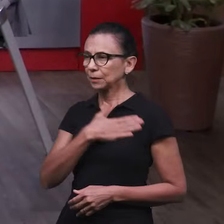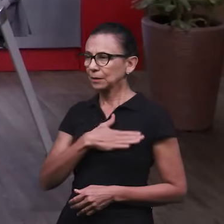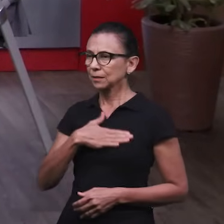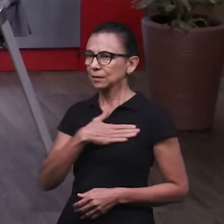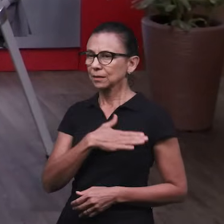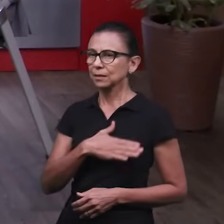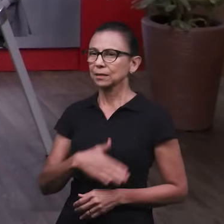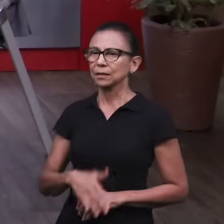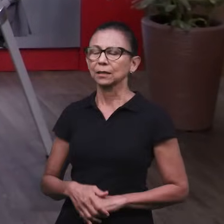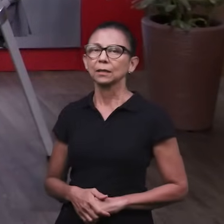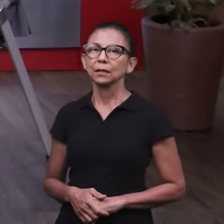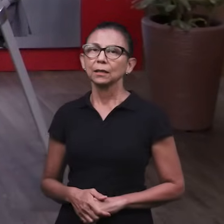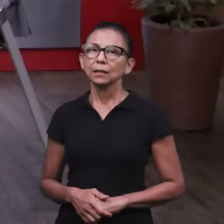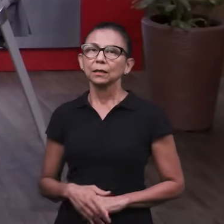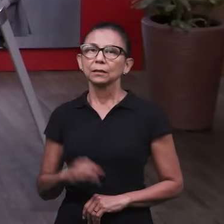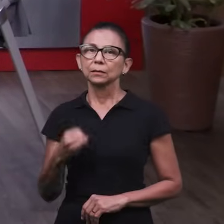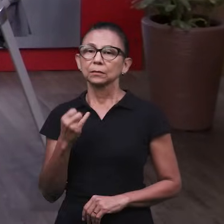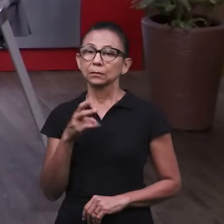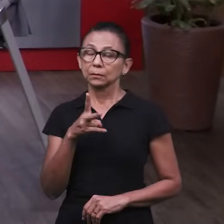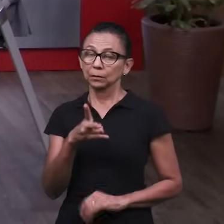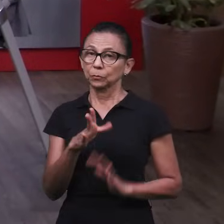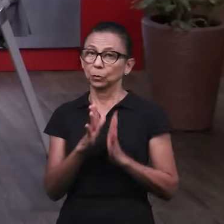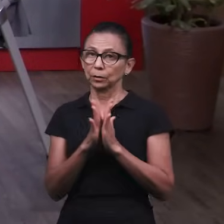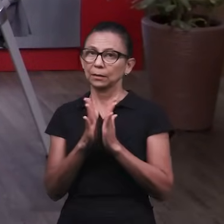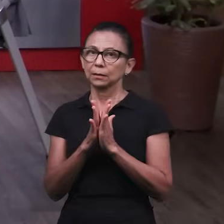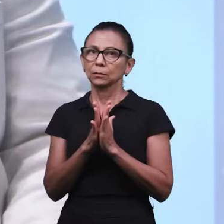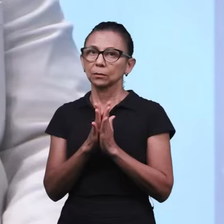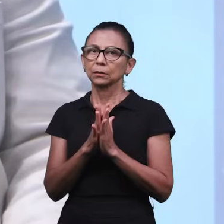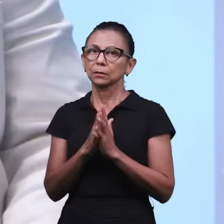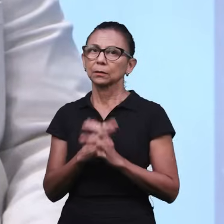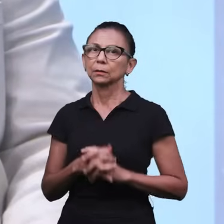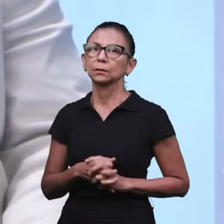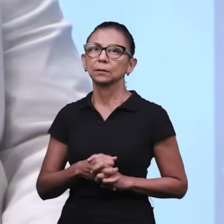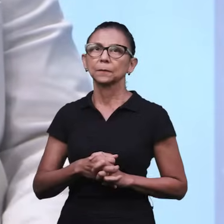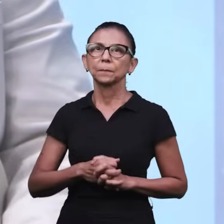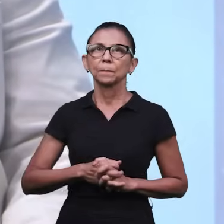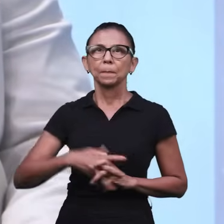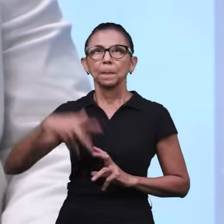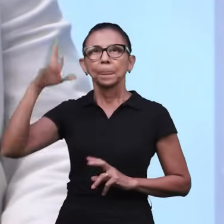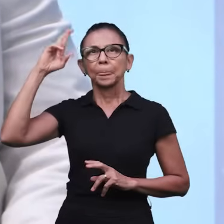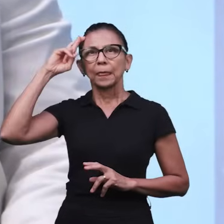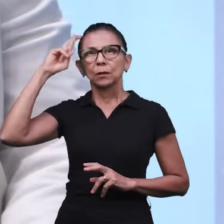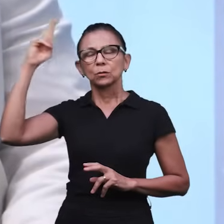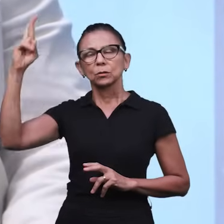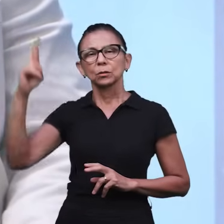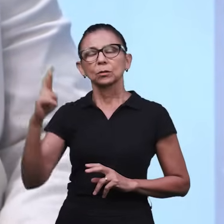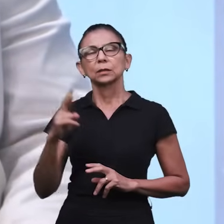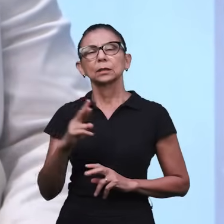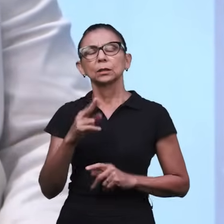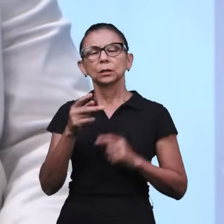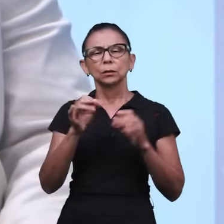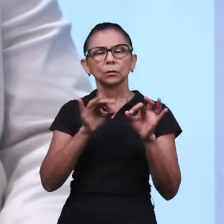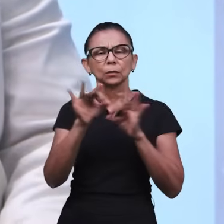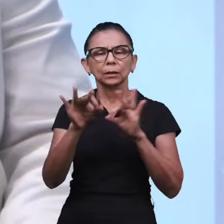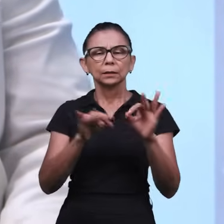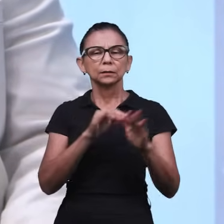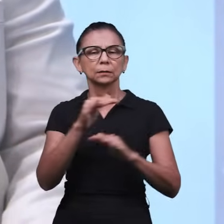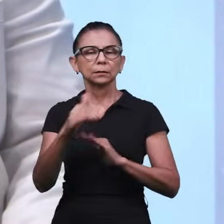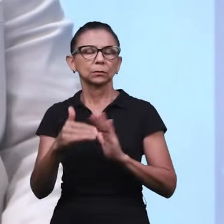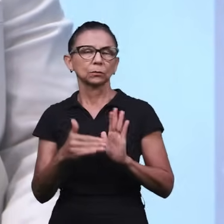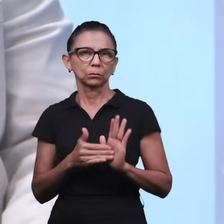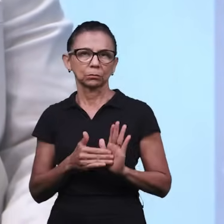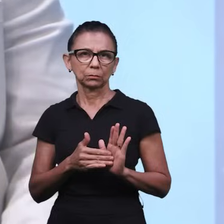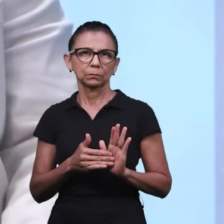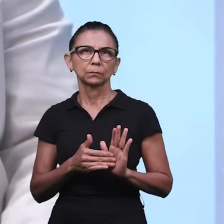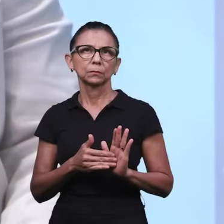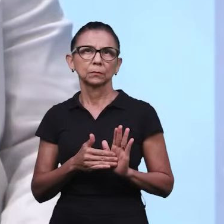gente tem sempre que estar na oração. Nós temos que entender que o Senhor, Ele gerencia e direciona tudo na nossa vida. Aleluia.